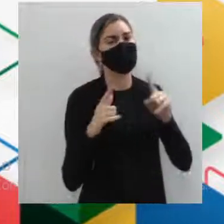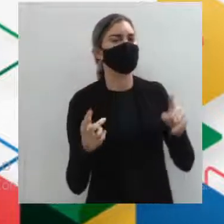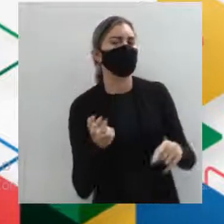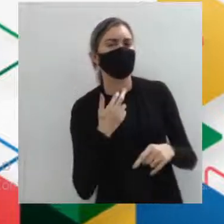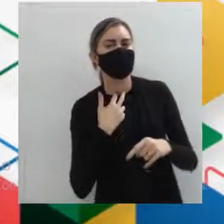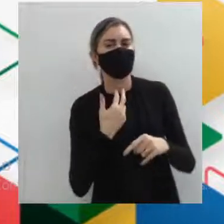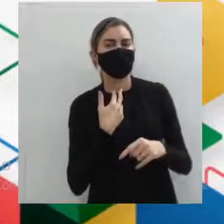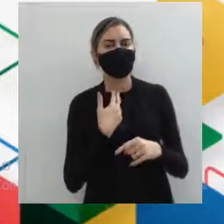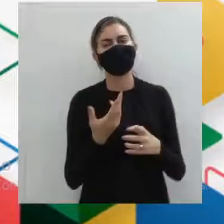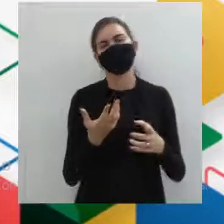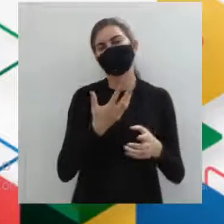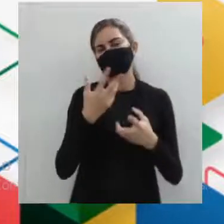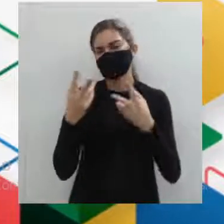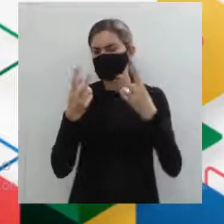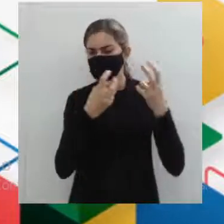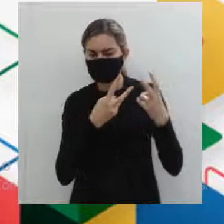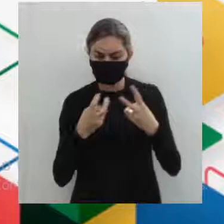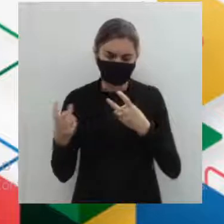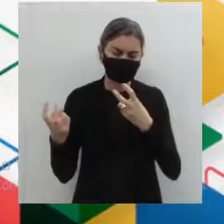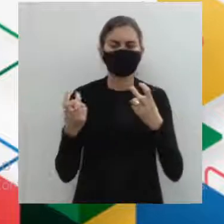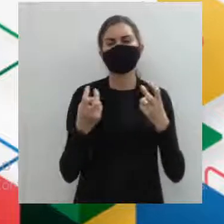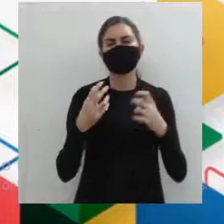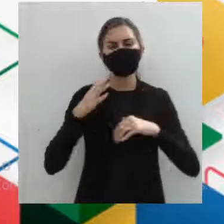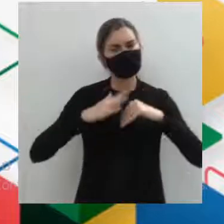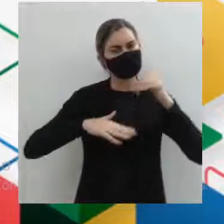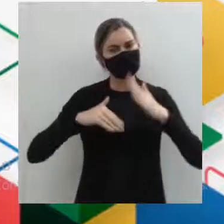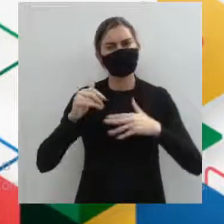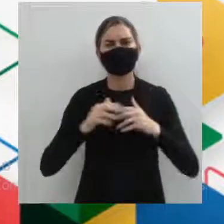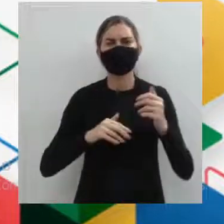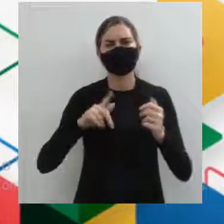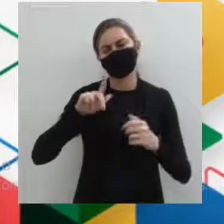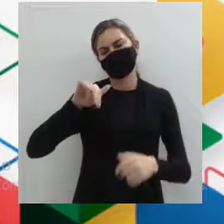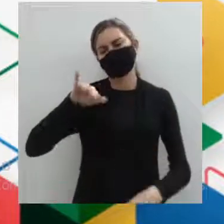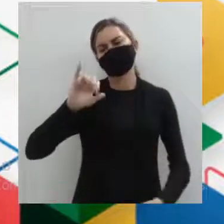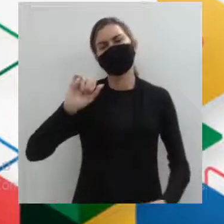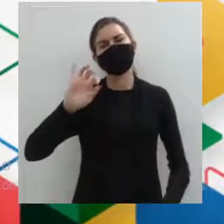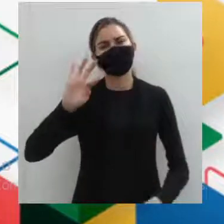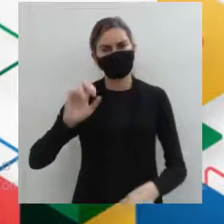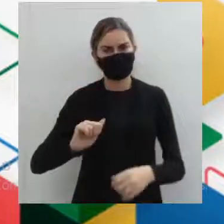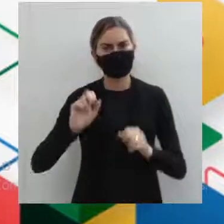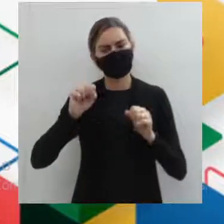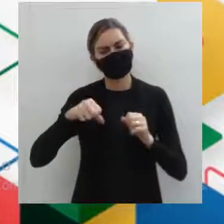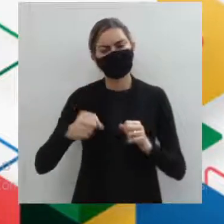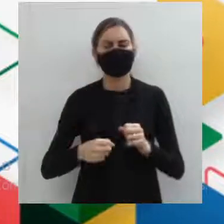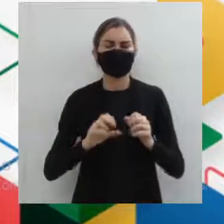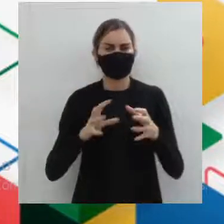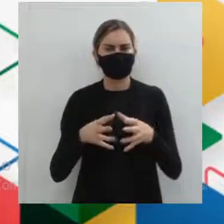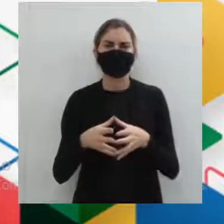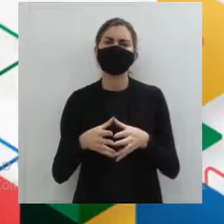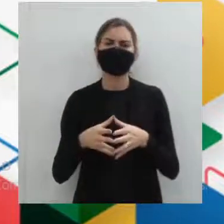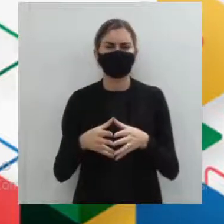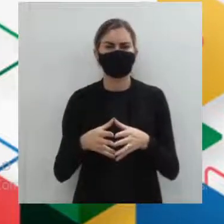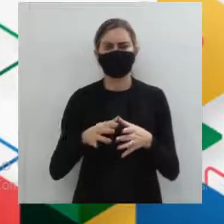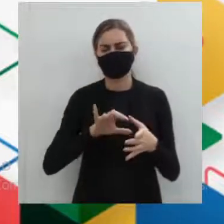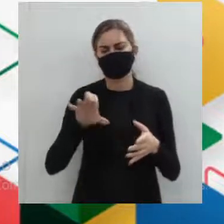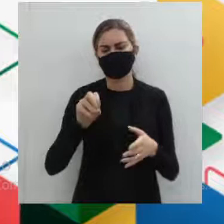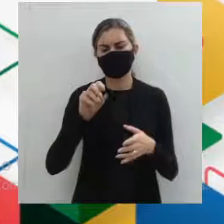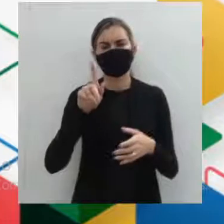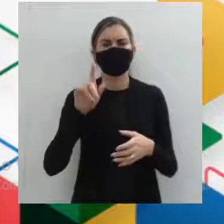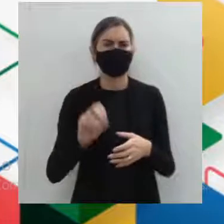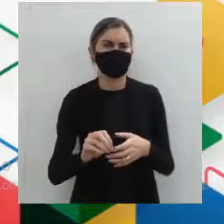podemos deixar, né, de perceber que a prática da ginástica, sim, fortemente incluída no jogo